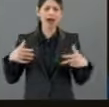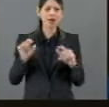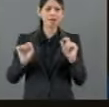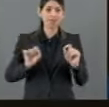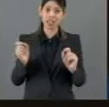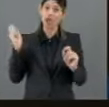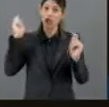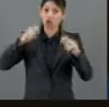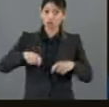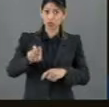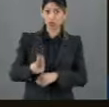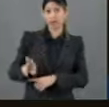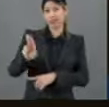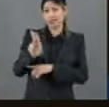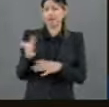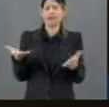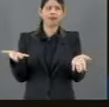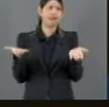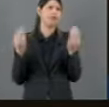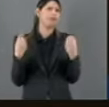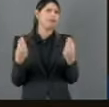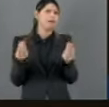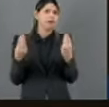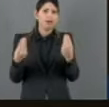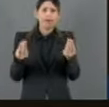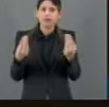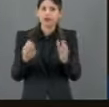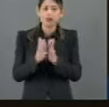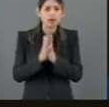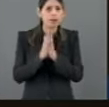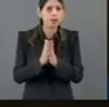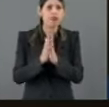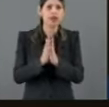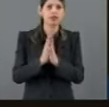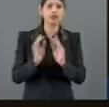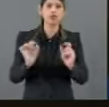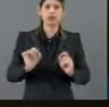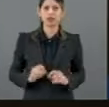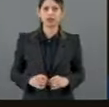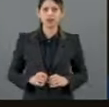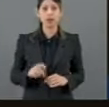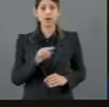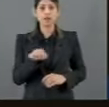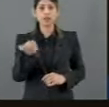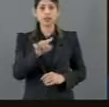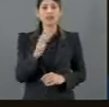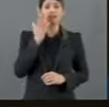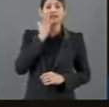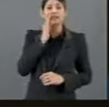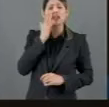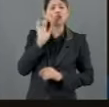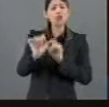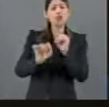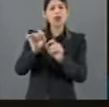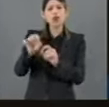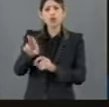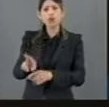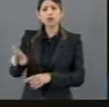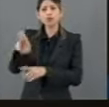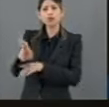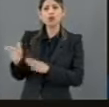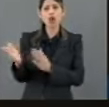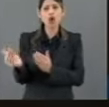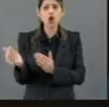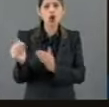poder fazer essa utilização. Por favor, eu peço que, vocês entendam que o uso da maconha pelos adolescentes